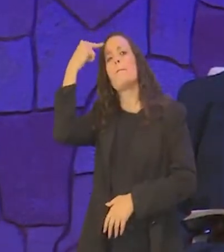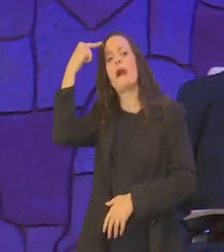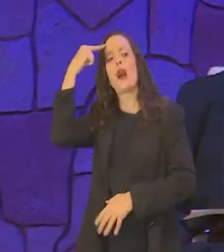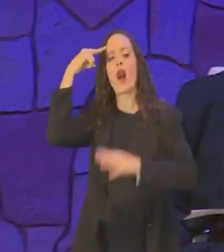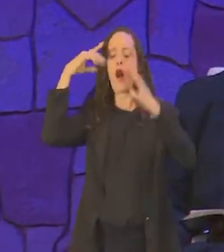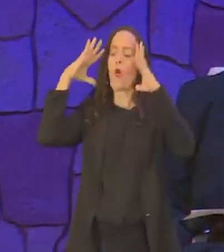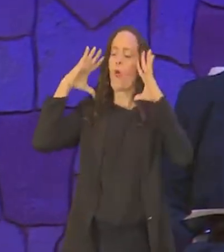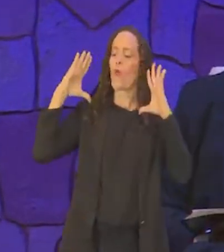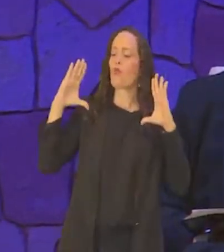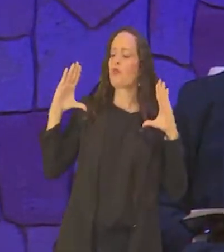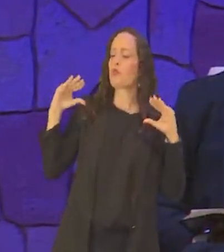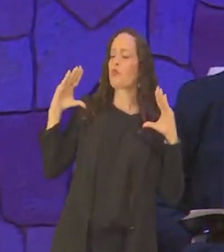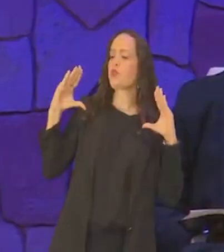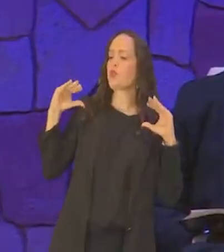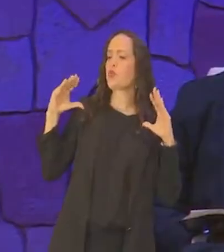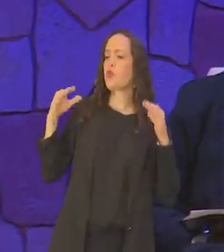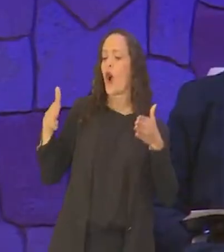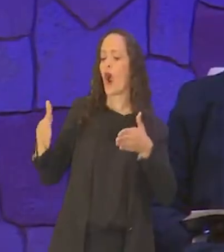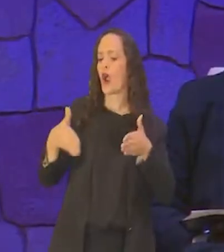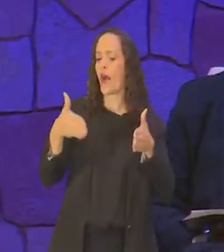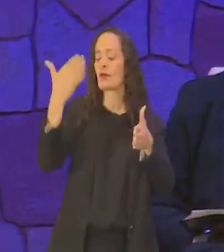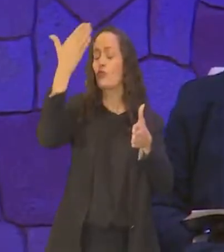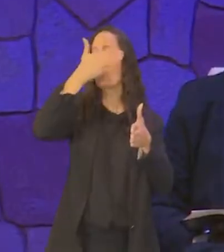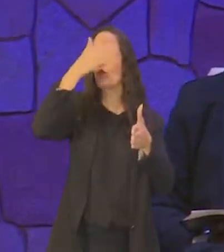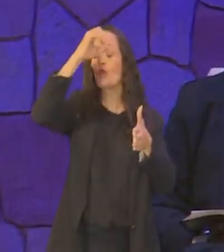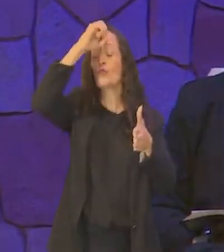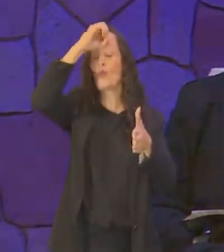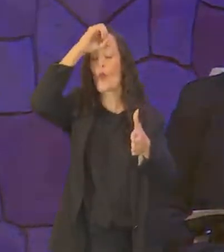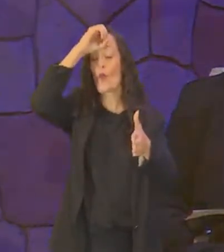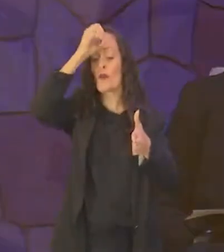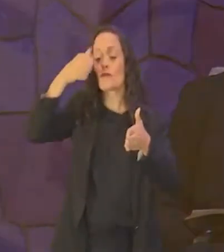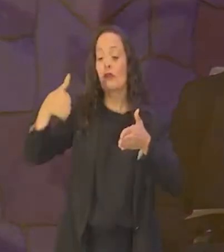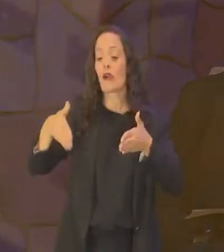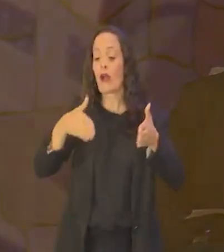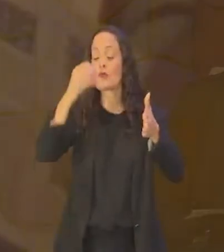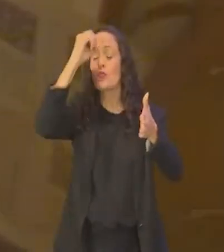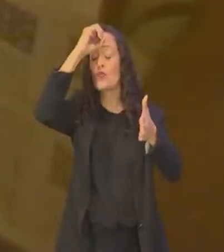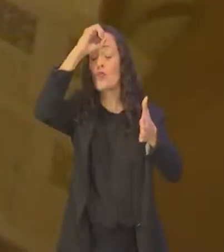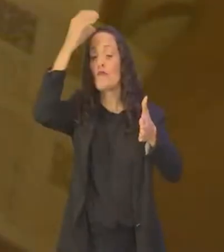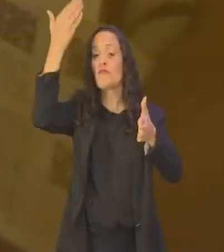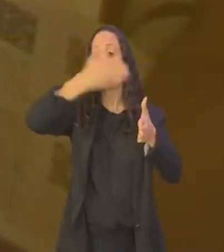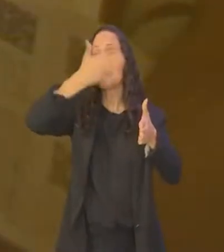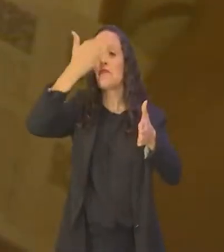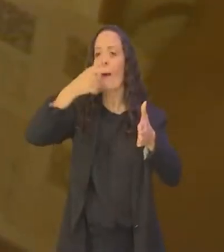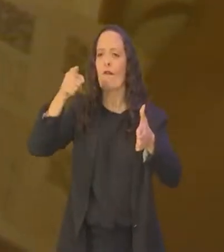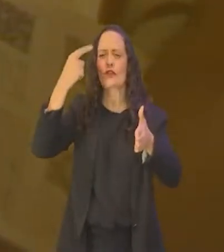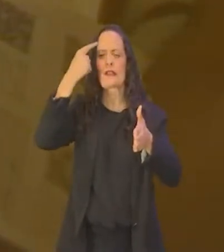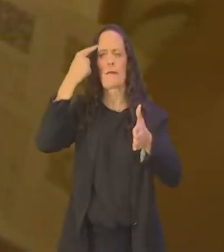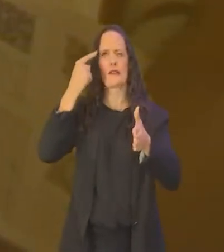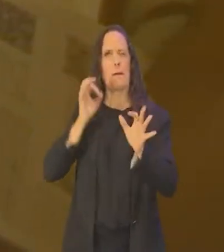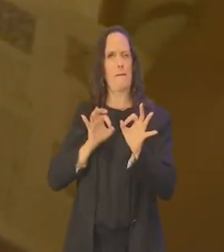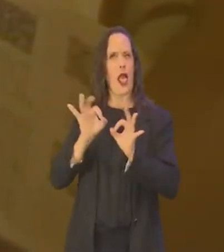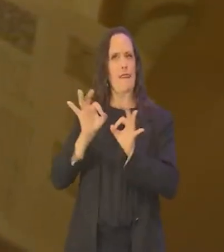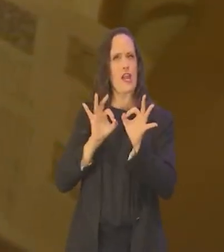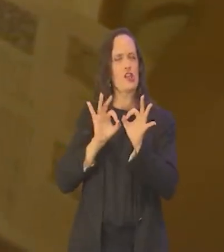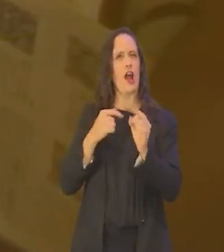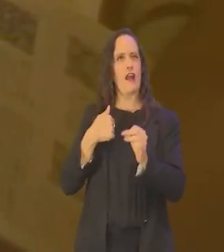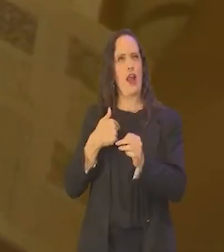trilharmos um caminho que nós não sabemos onde nos levará? Certamente a sua mente calcula,